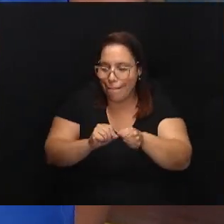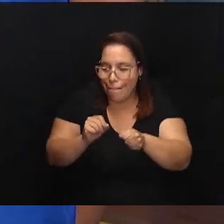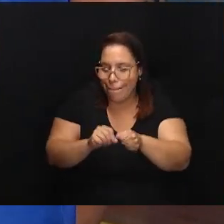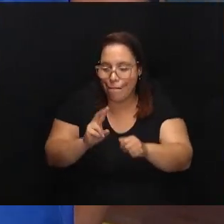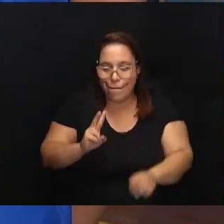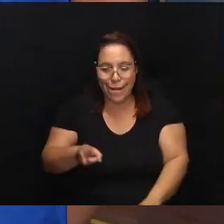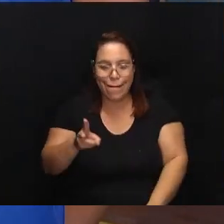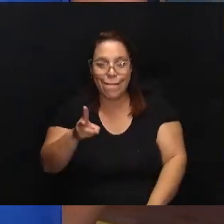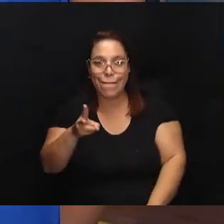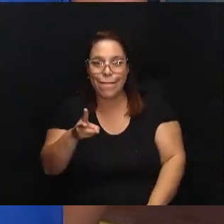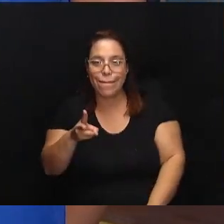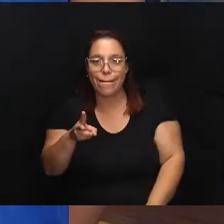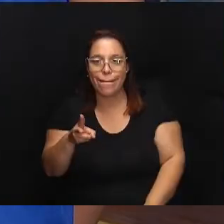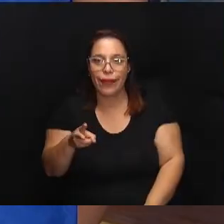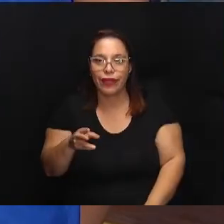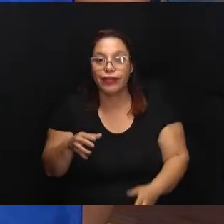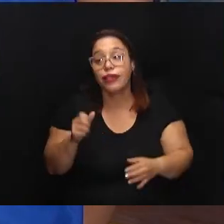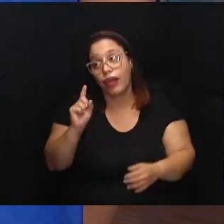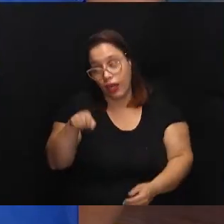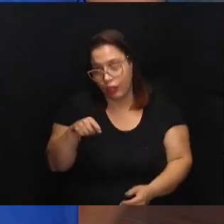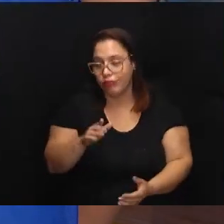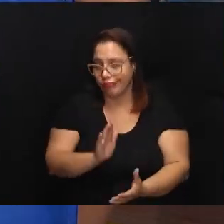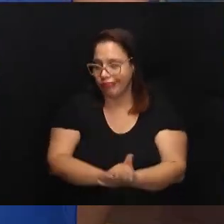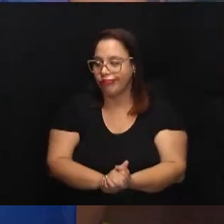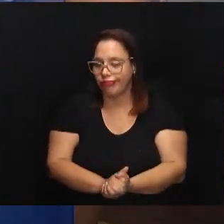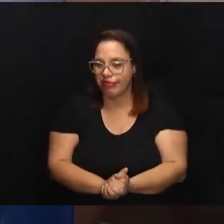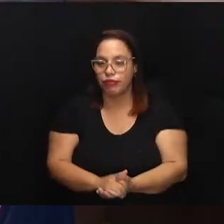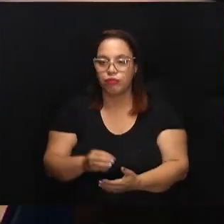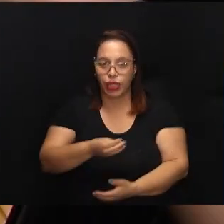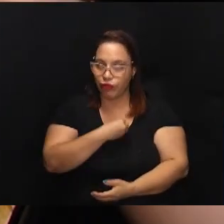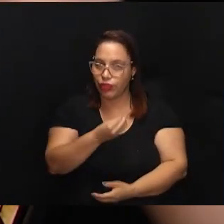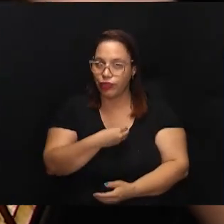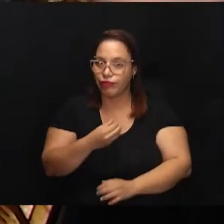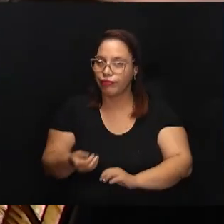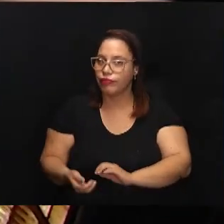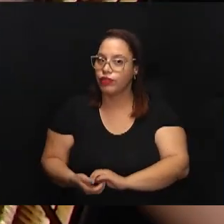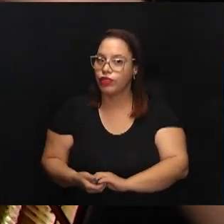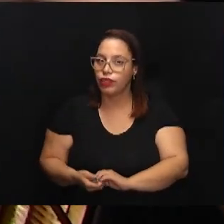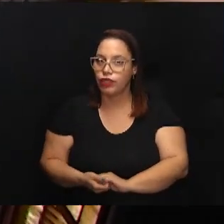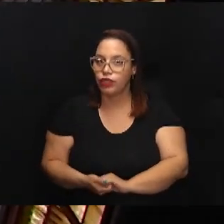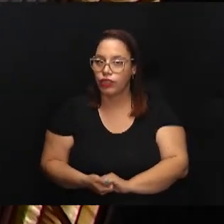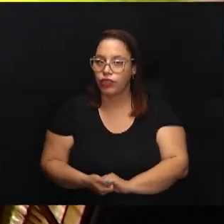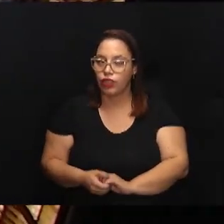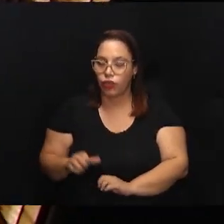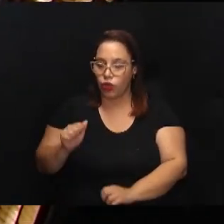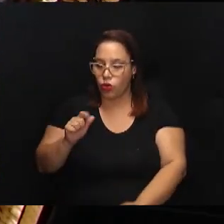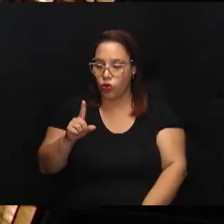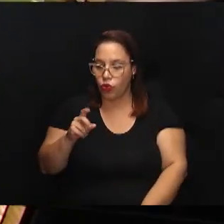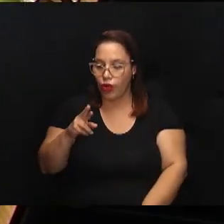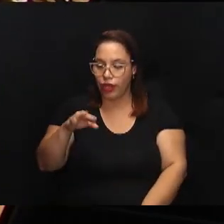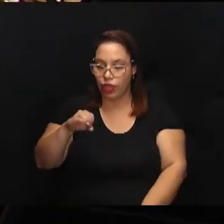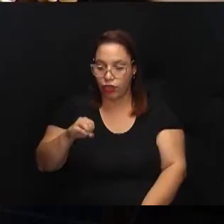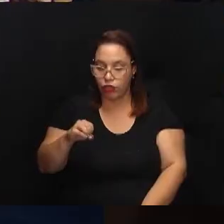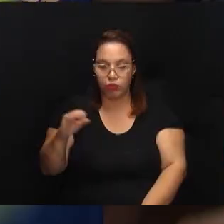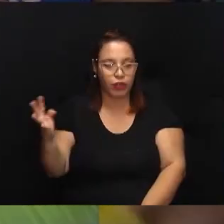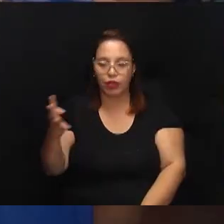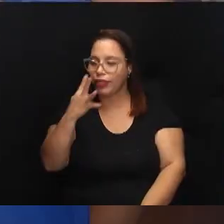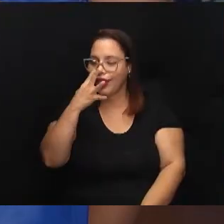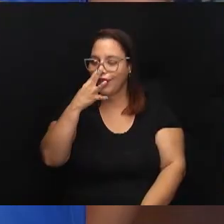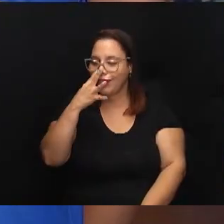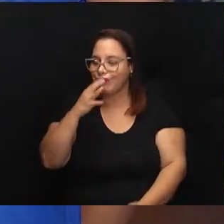Sempre joguei, é isso, sempre minha vida. O Adriano, que joga pelo Vôlei Renata, é minha